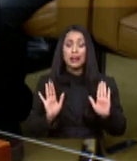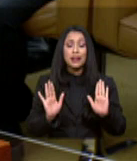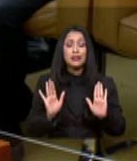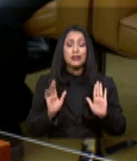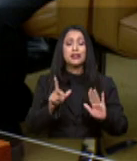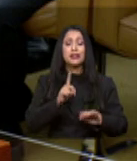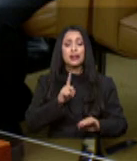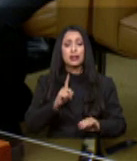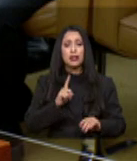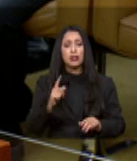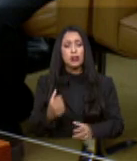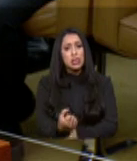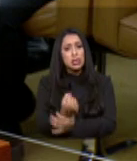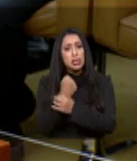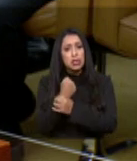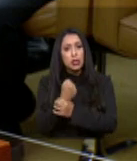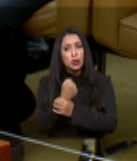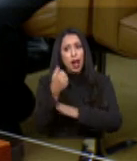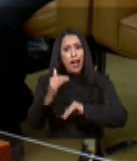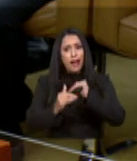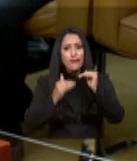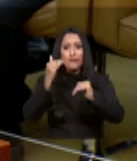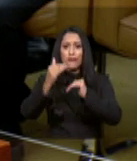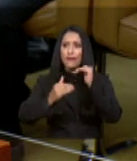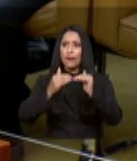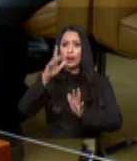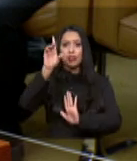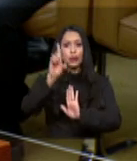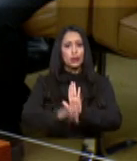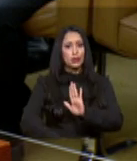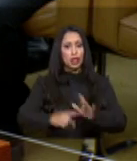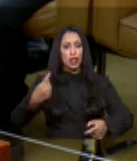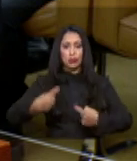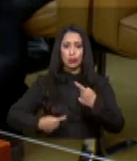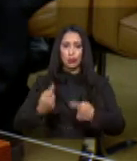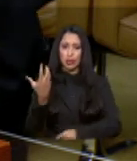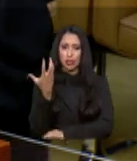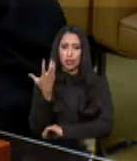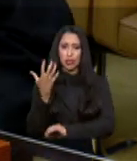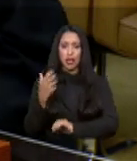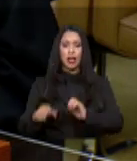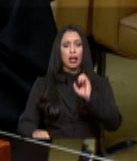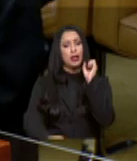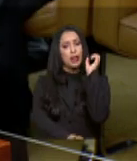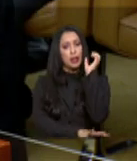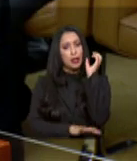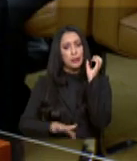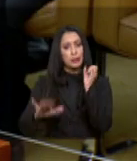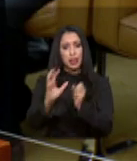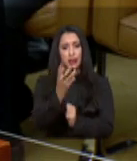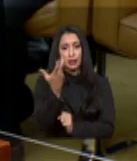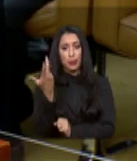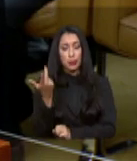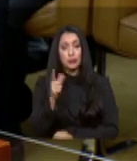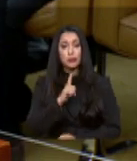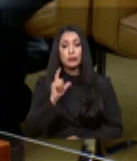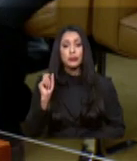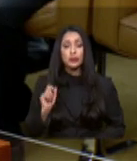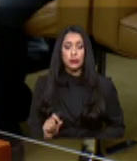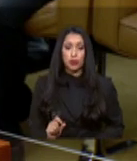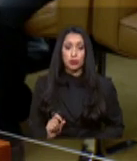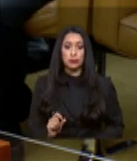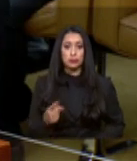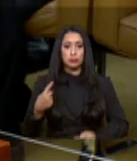mas tentando assegurar a evolução do nosso direito e da nossa política ambiental. Uma das coisas que, além de partido político, óbvio,